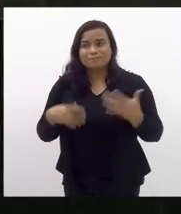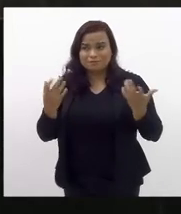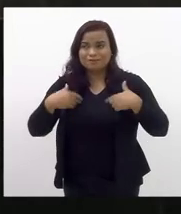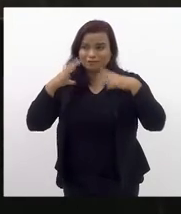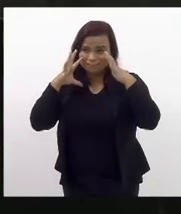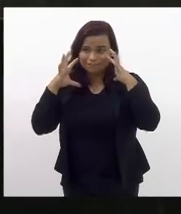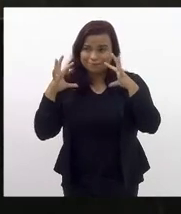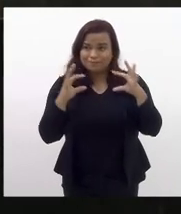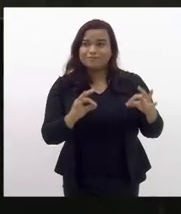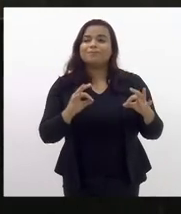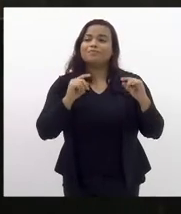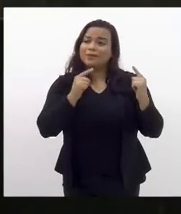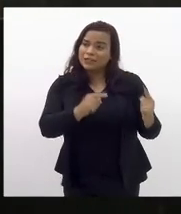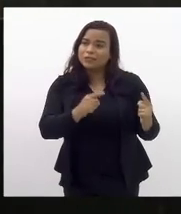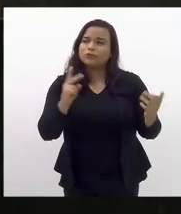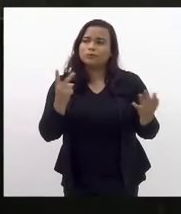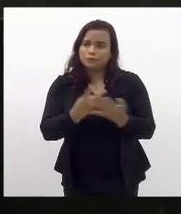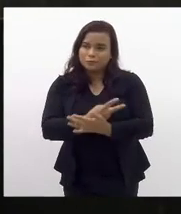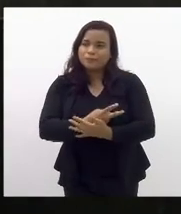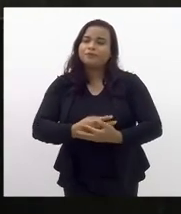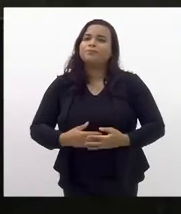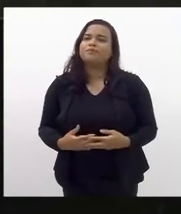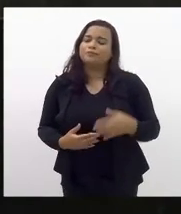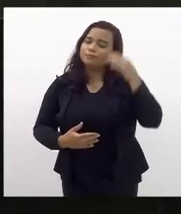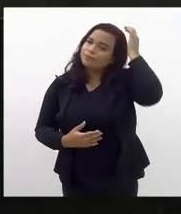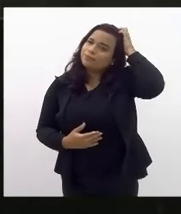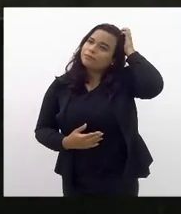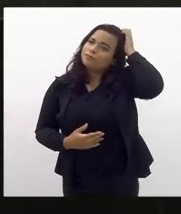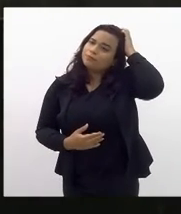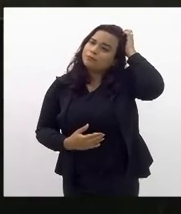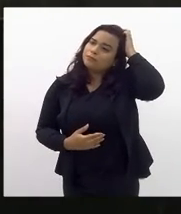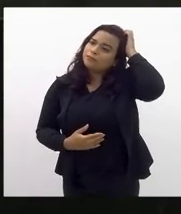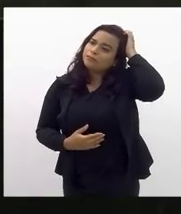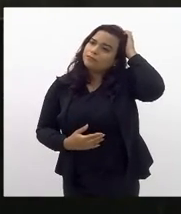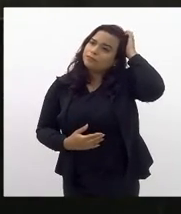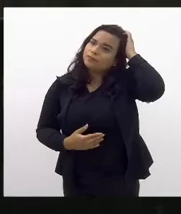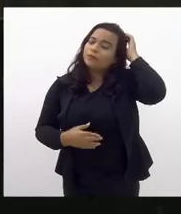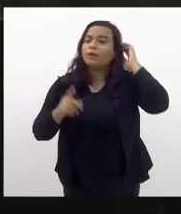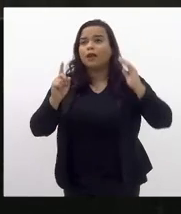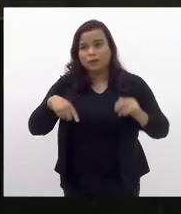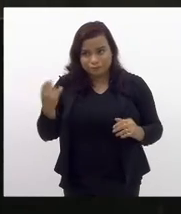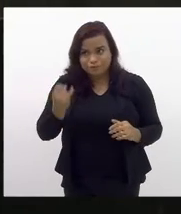chamar a atenção também sobre esse ponto, que é um dado